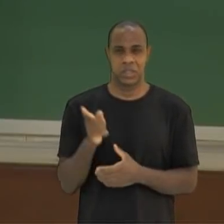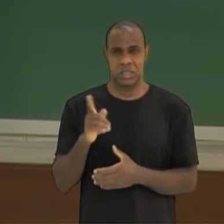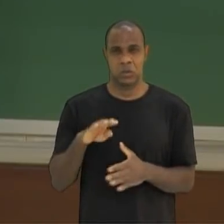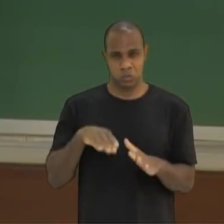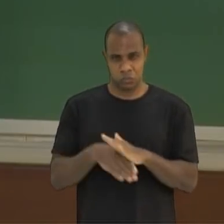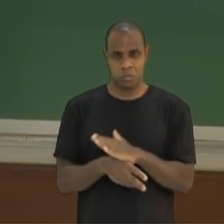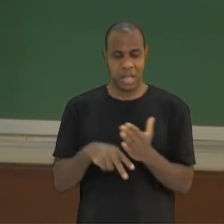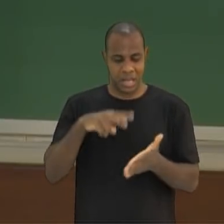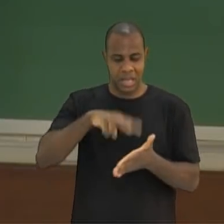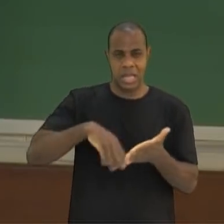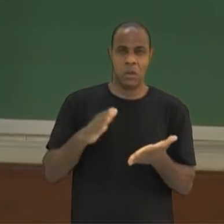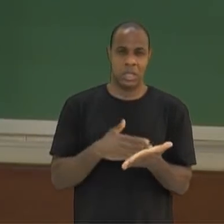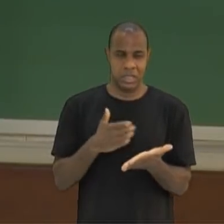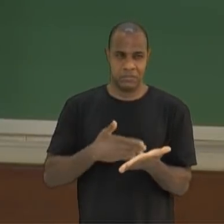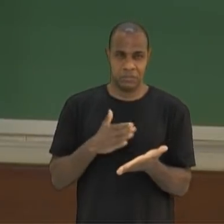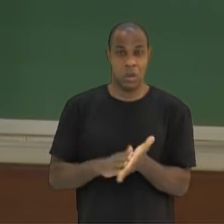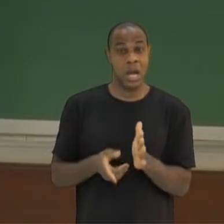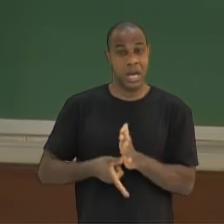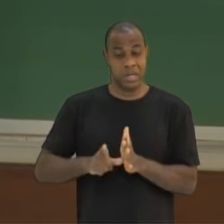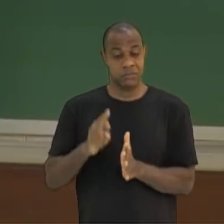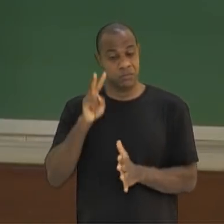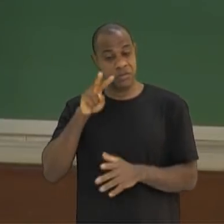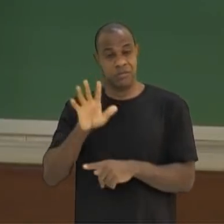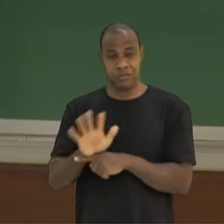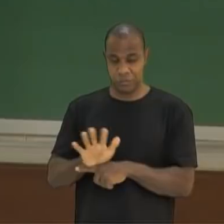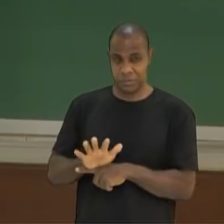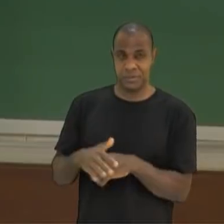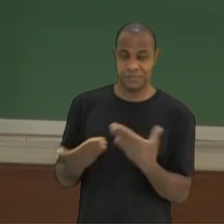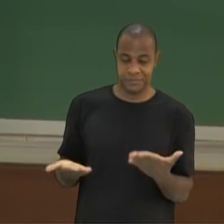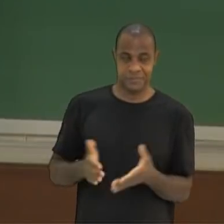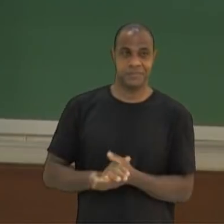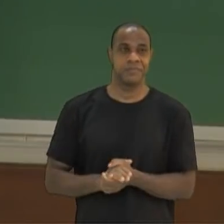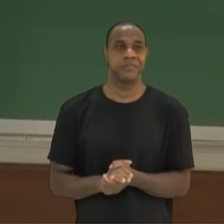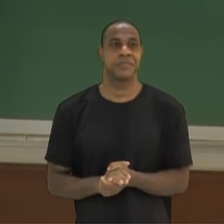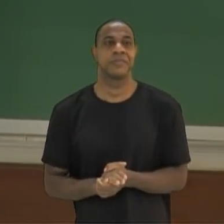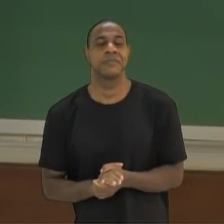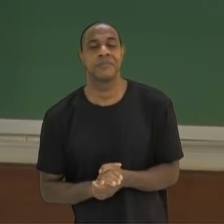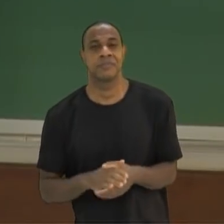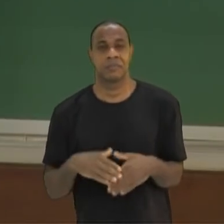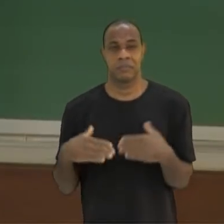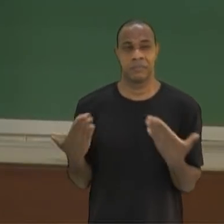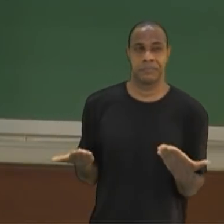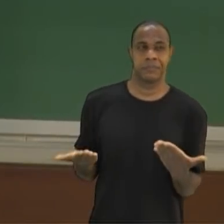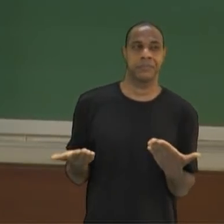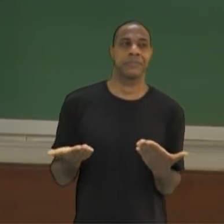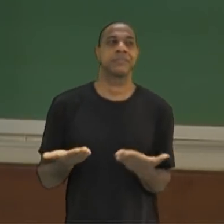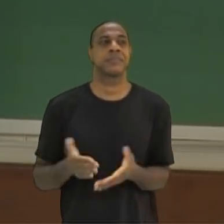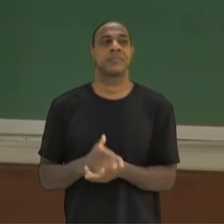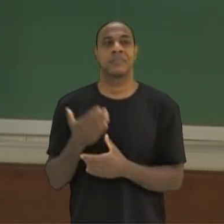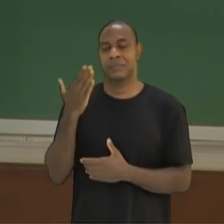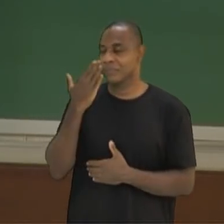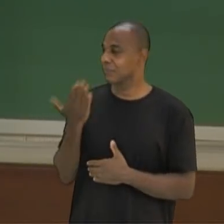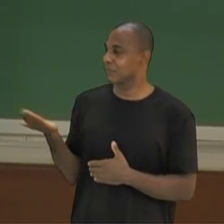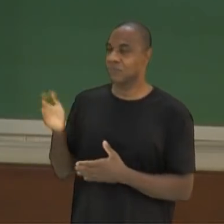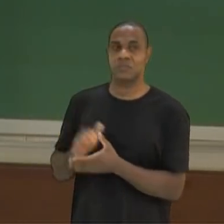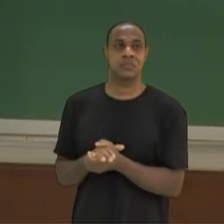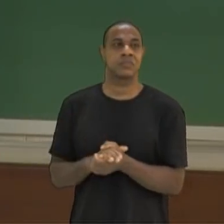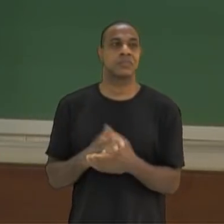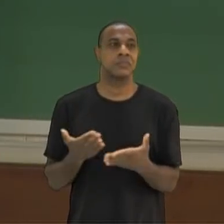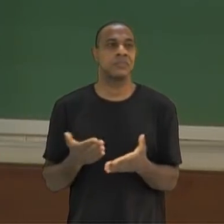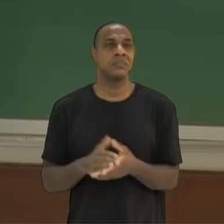Então, a gente, até alerta aqui que esta aula pode conter spoiler. Spoiler vocês conhecem, sabem, quando a